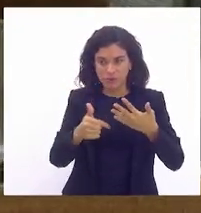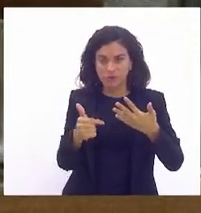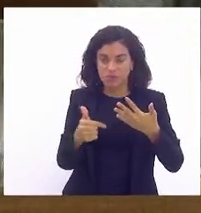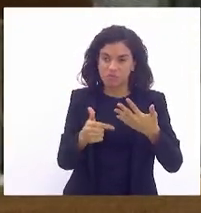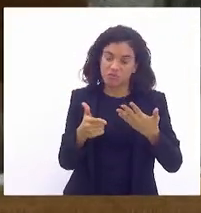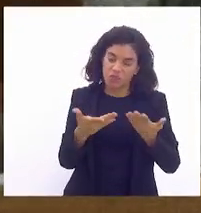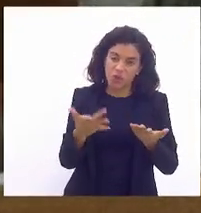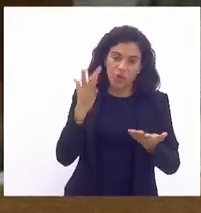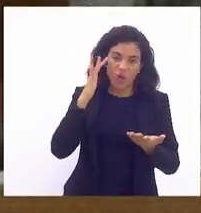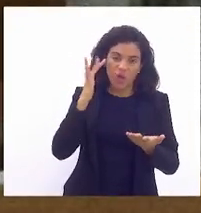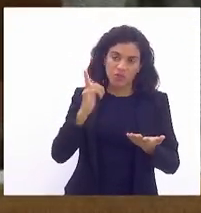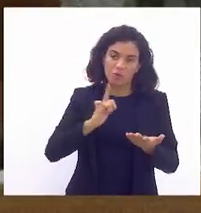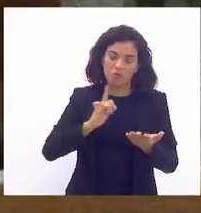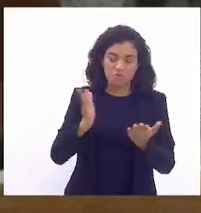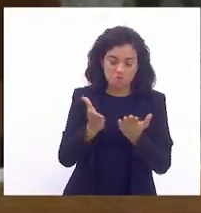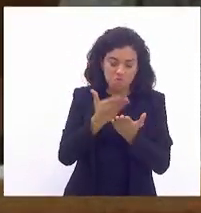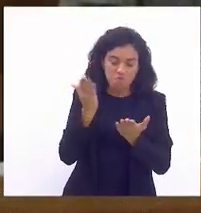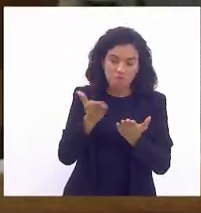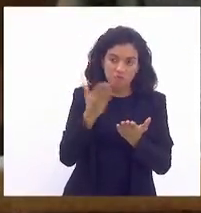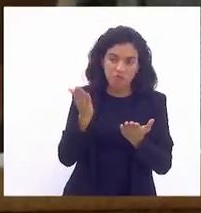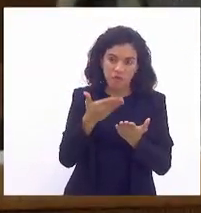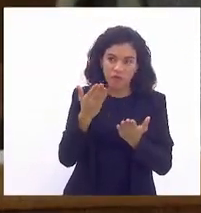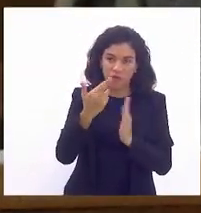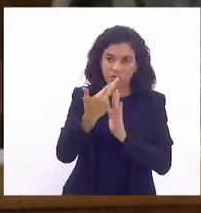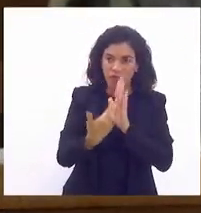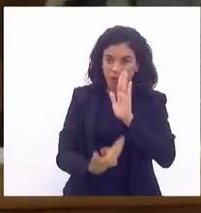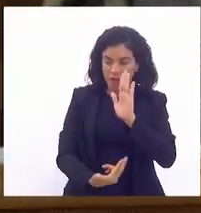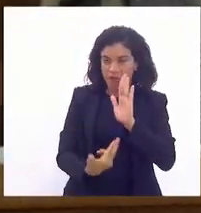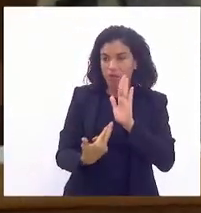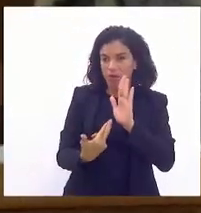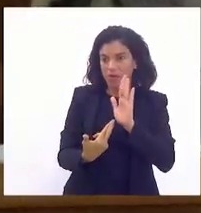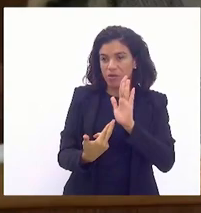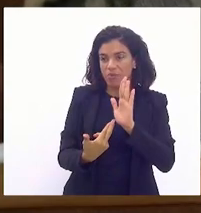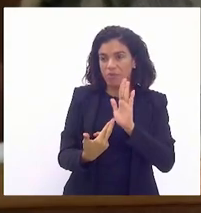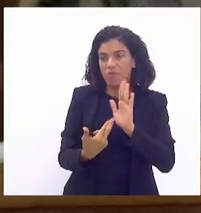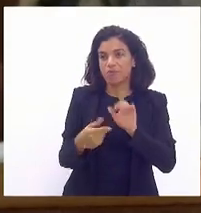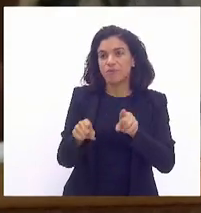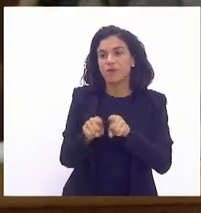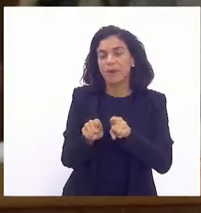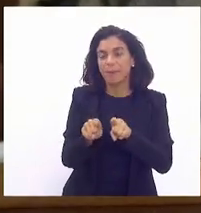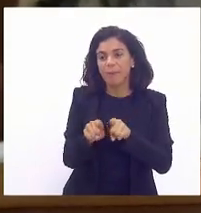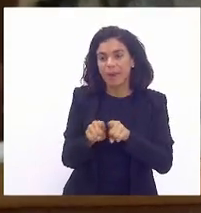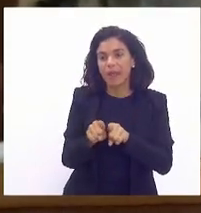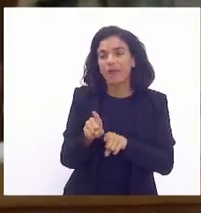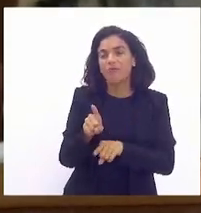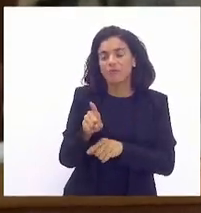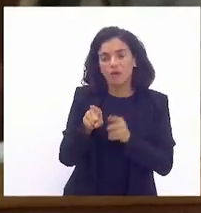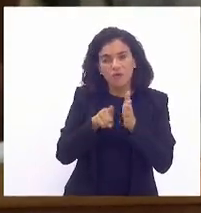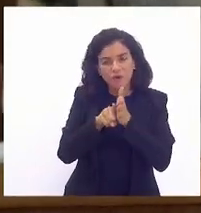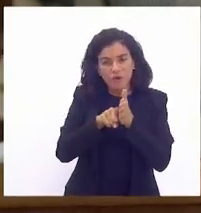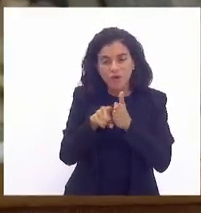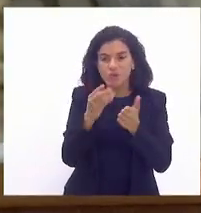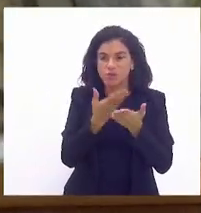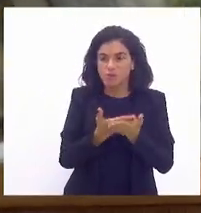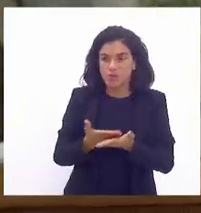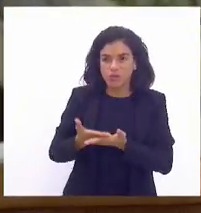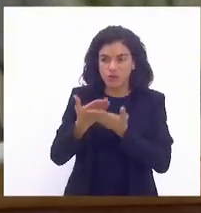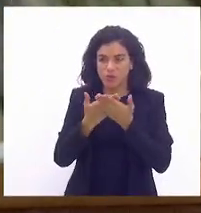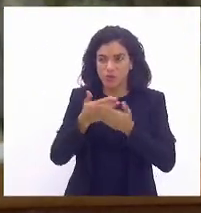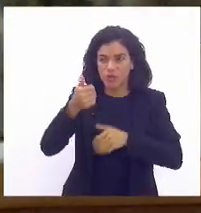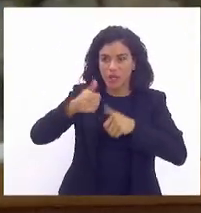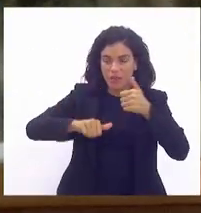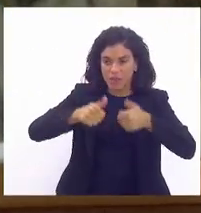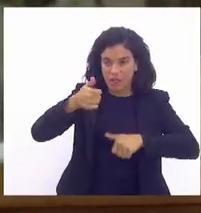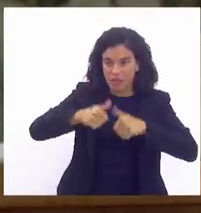senhor deve ter visto isso dentro do relatório, né? Foram feitos, sim, estudos, analisados